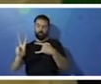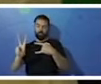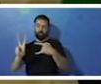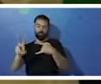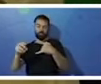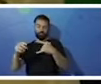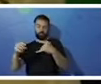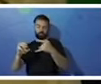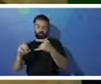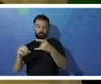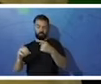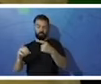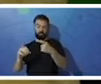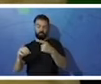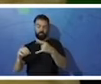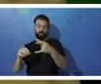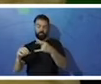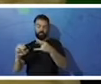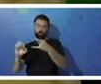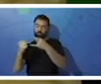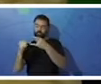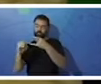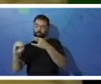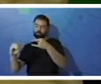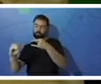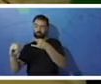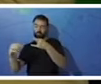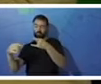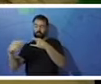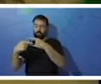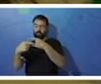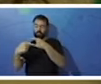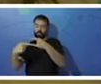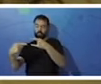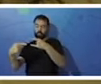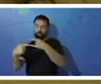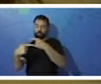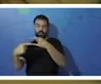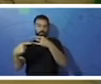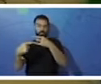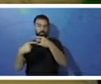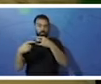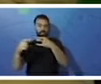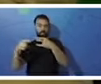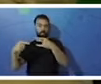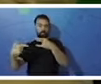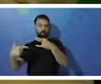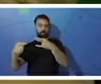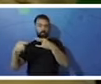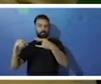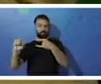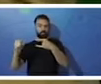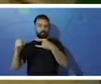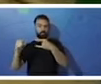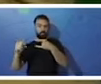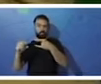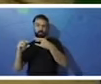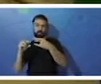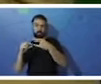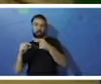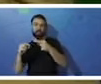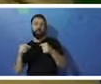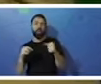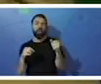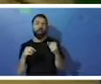aqui. Por isso eu vou usar 72. Professora, mas o 80 está bem